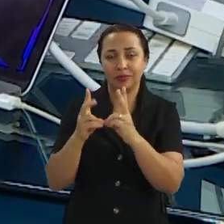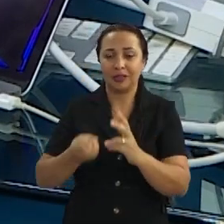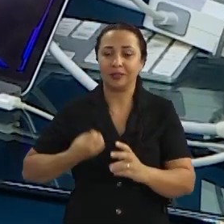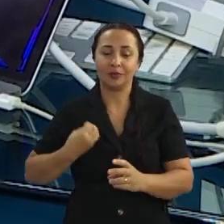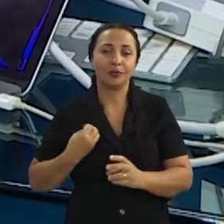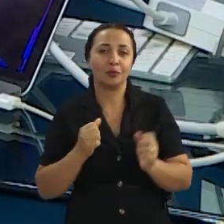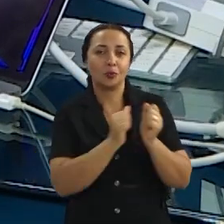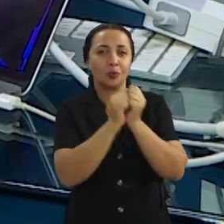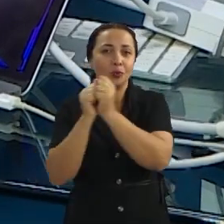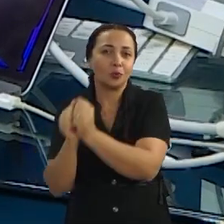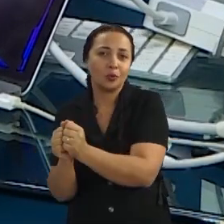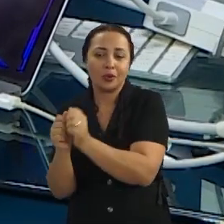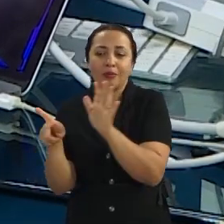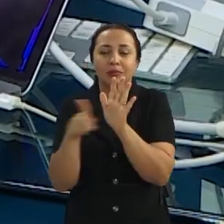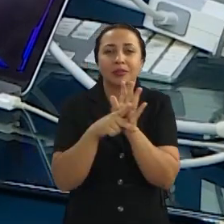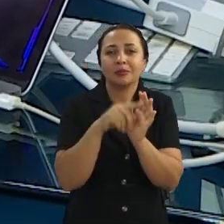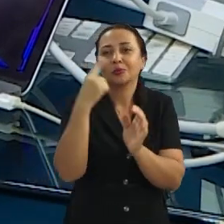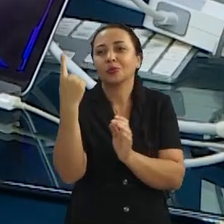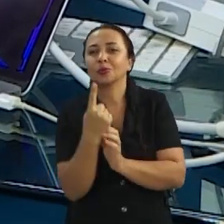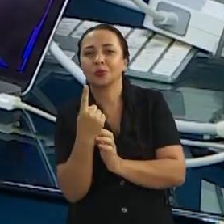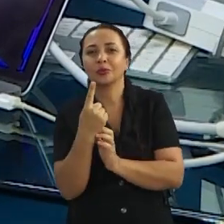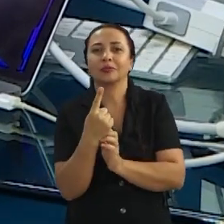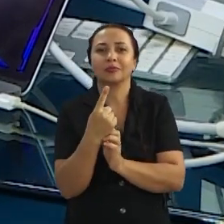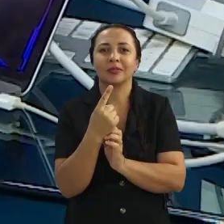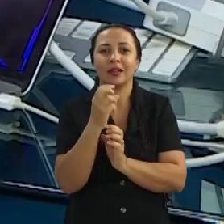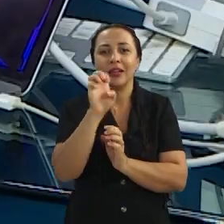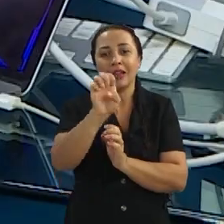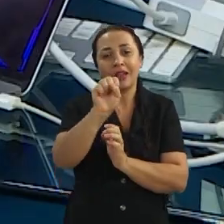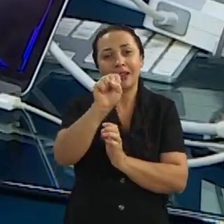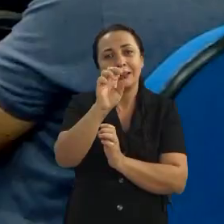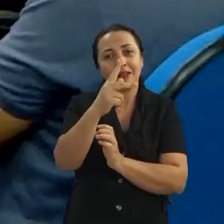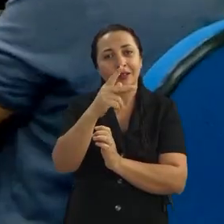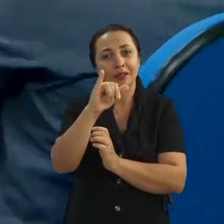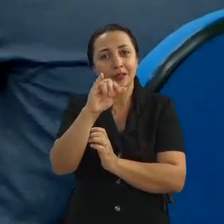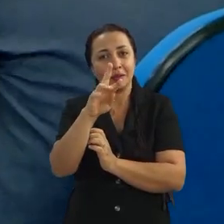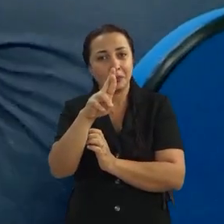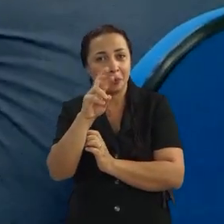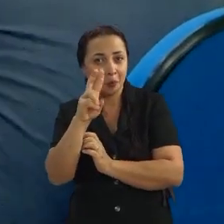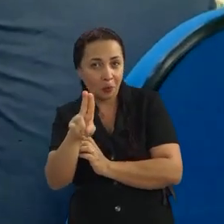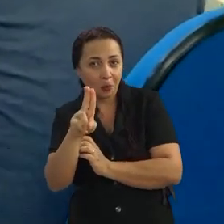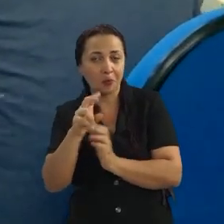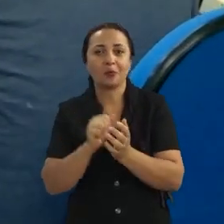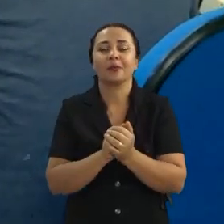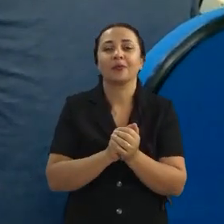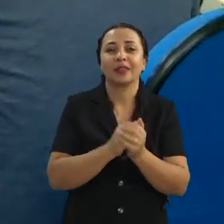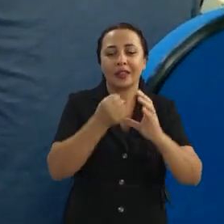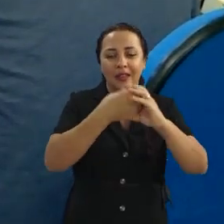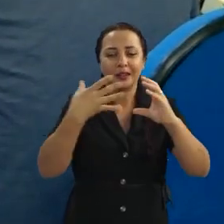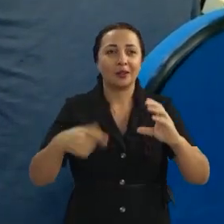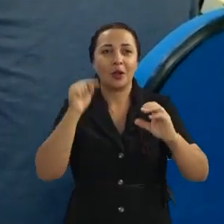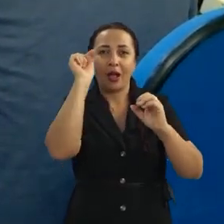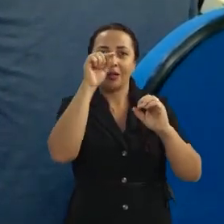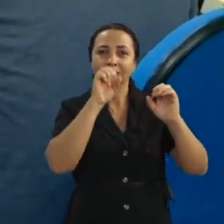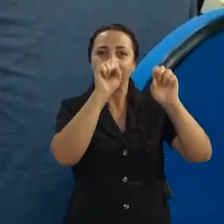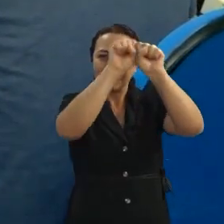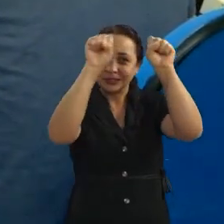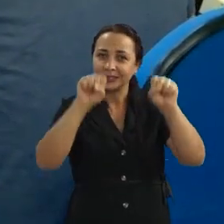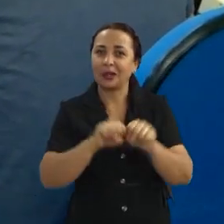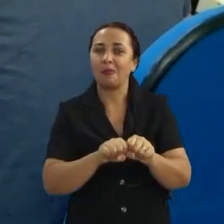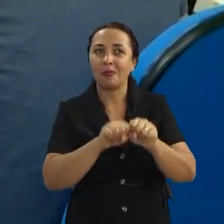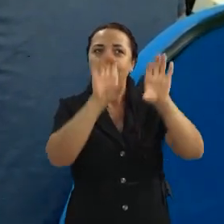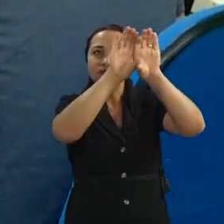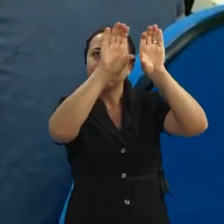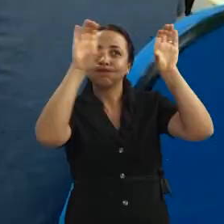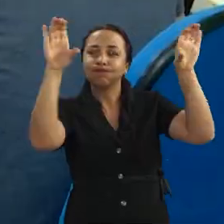frn participamos de particularmente um que se chama inspiro que foi o instrumento que caracterizou esse sistema